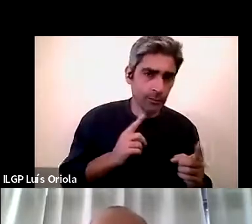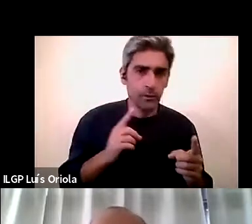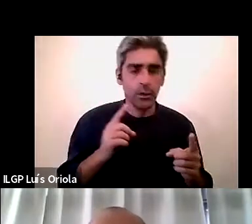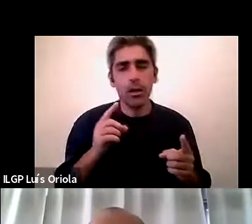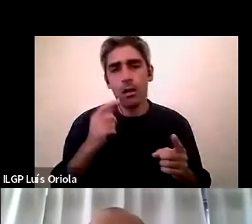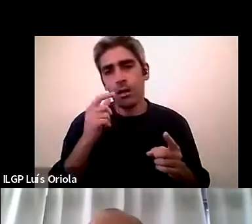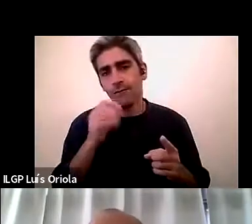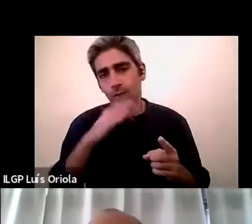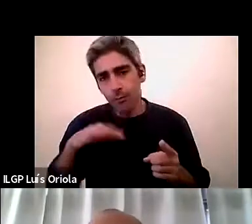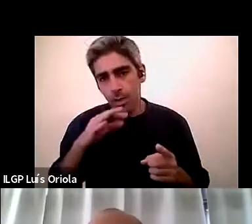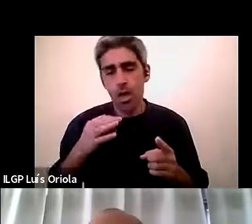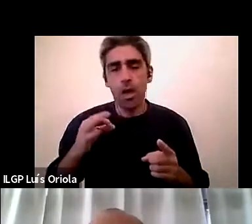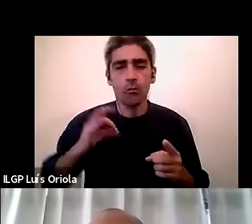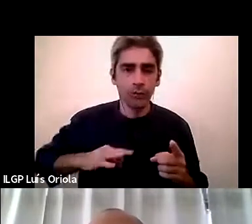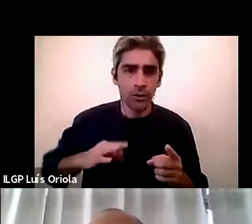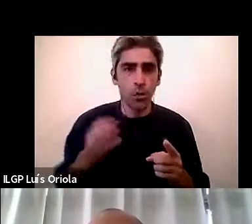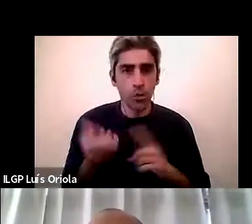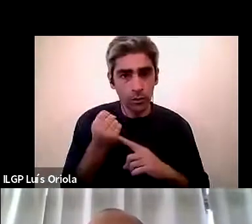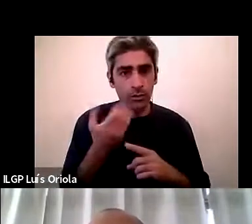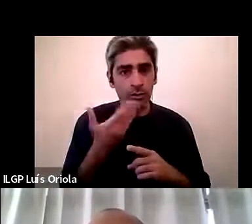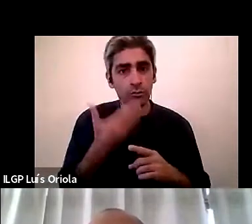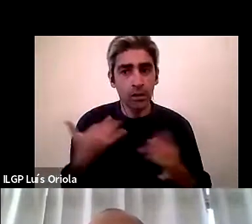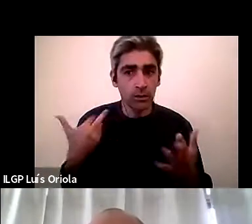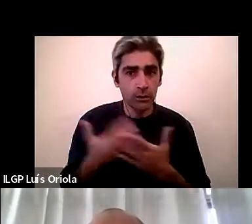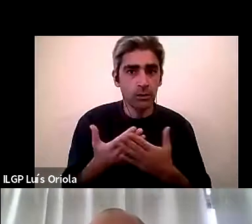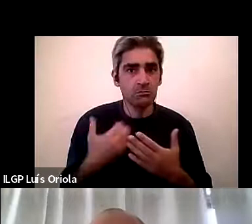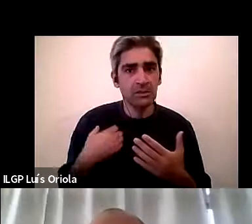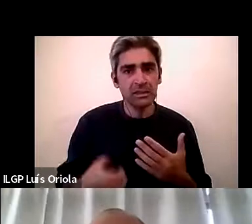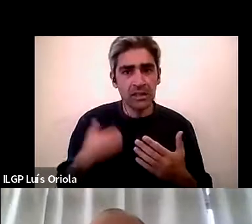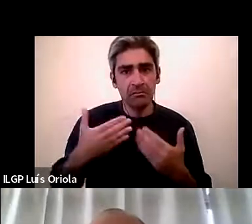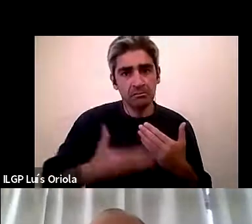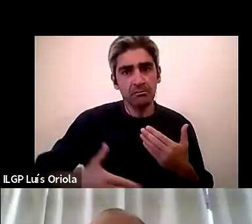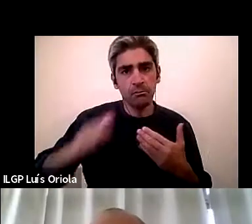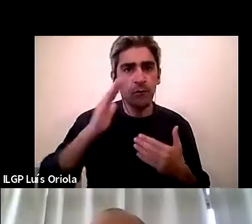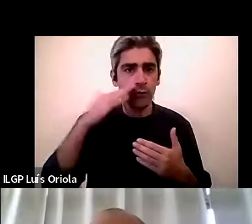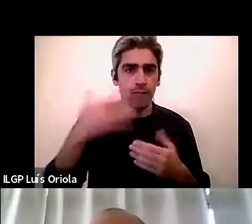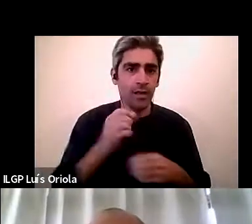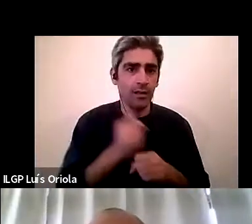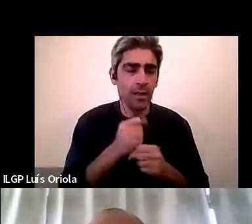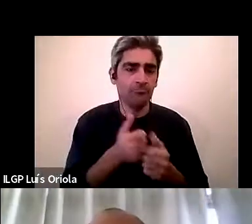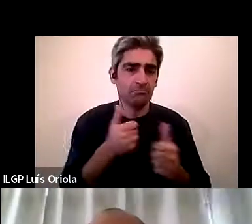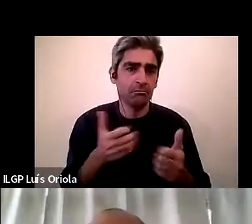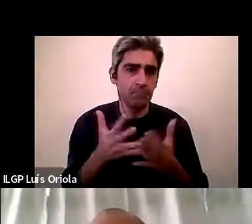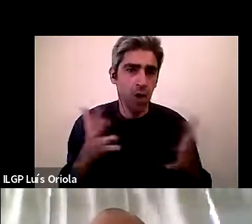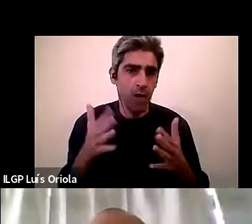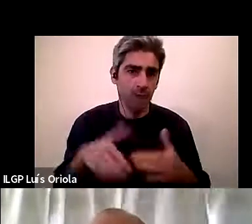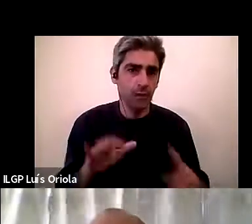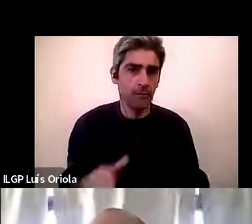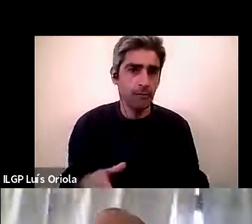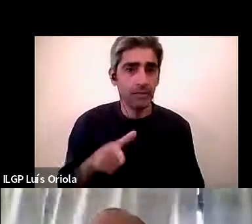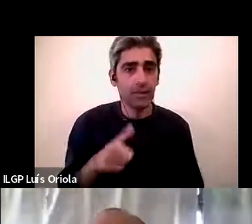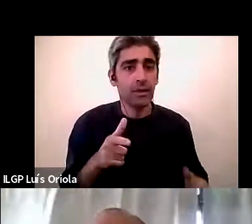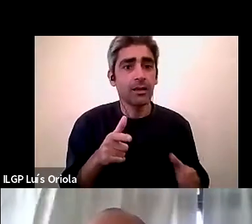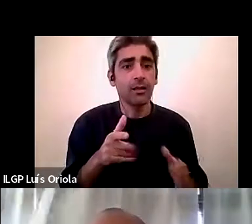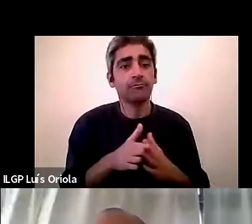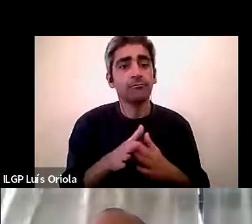na experiência vivida, parece-me que a tendência será a adoção de trabalhar a partir de casa. Muito bem. Esta tendência a